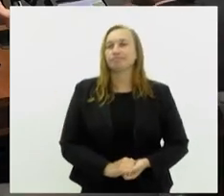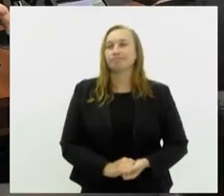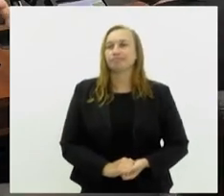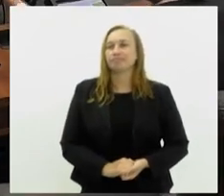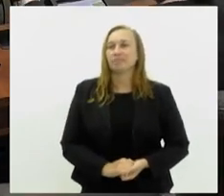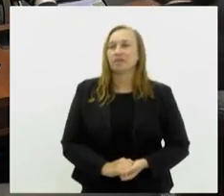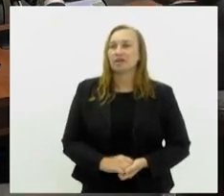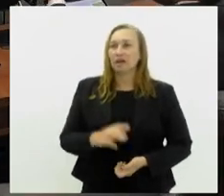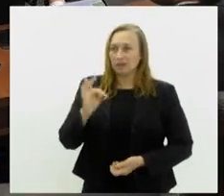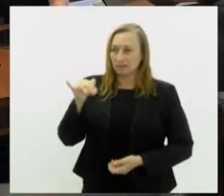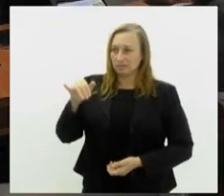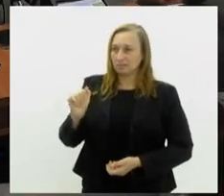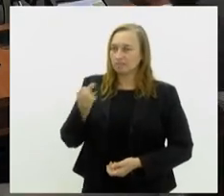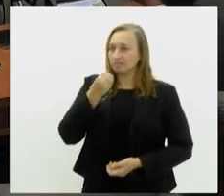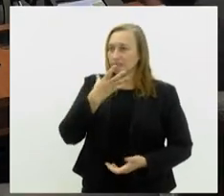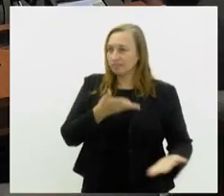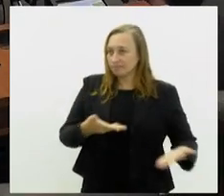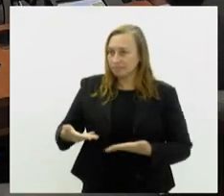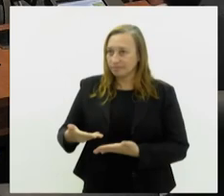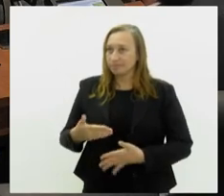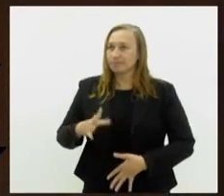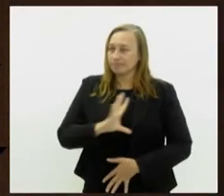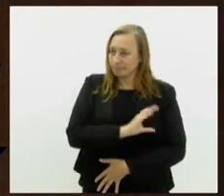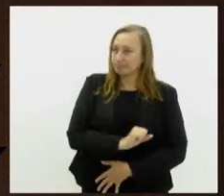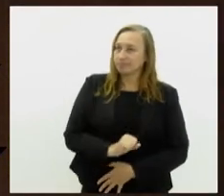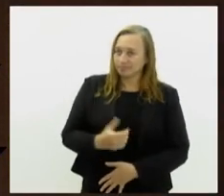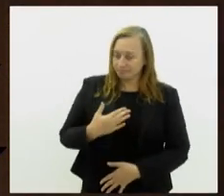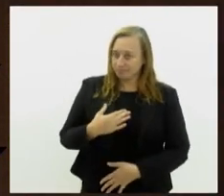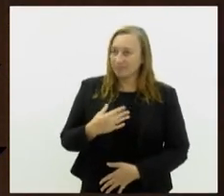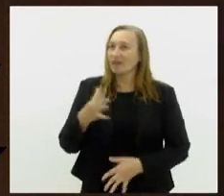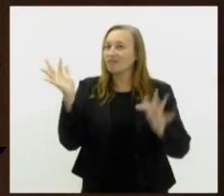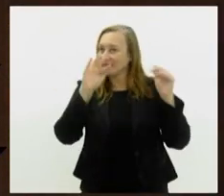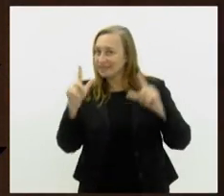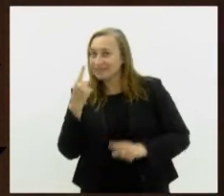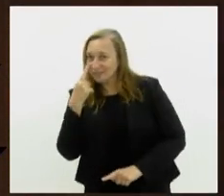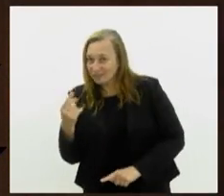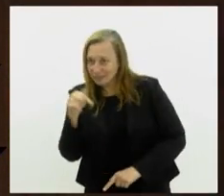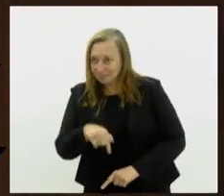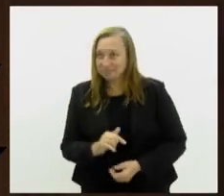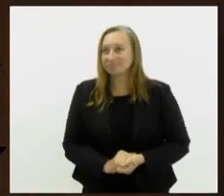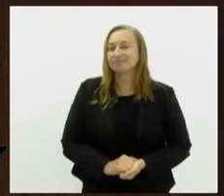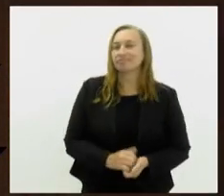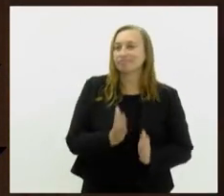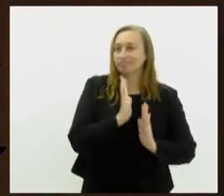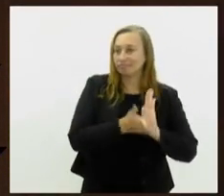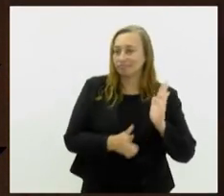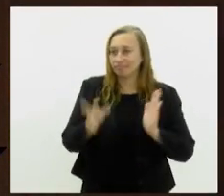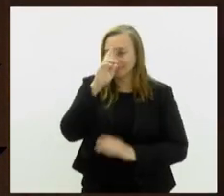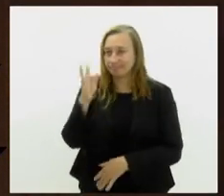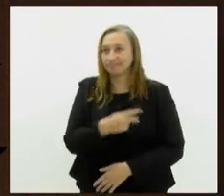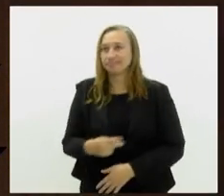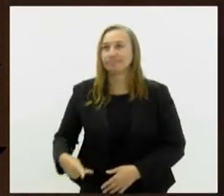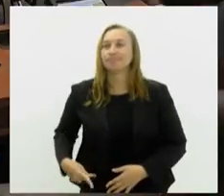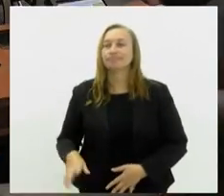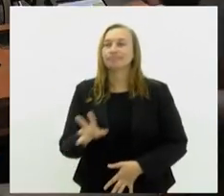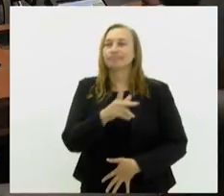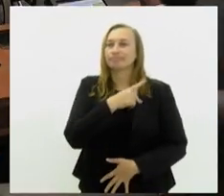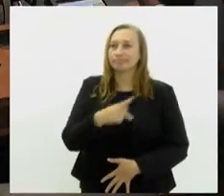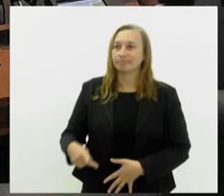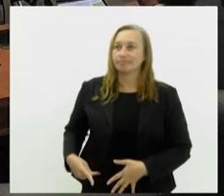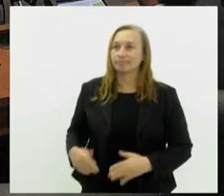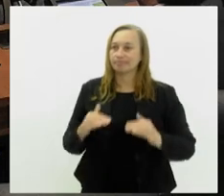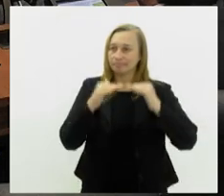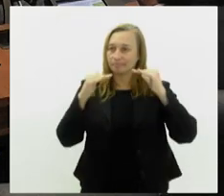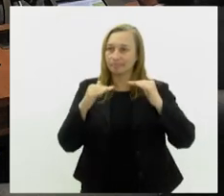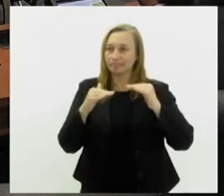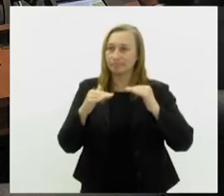Tânia, seja bem-vindo. Tudo bem, meu amor? Feliz em vê-la aqui. Questão de ordem, senhor presidente. Presidente, parecer favorável. Muito